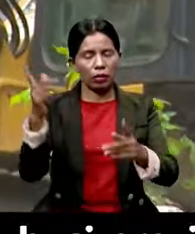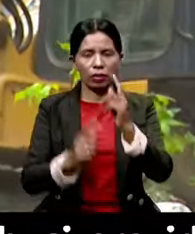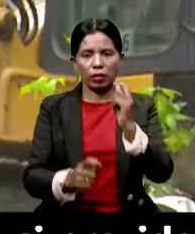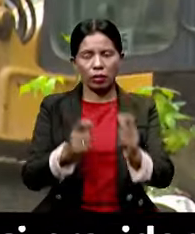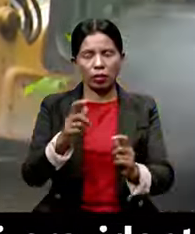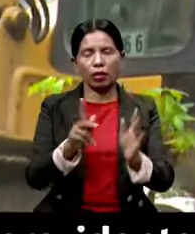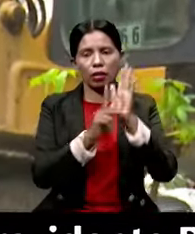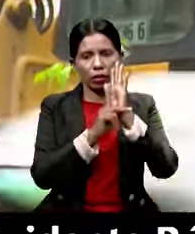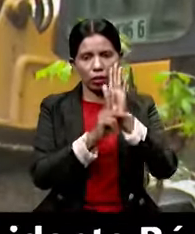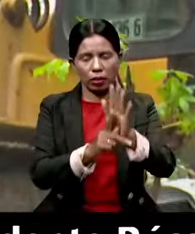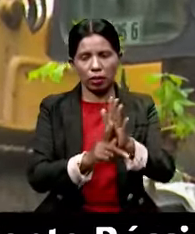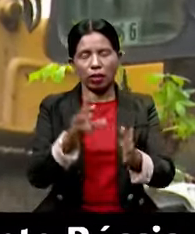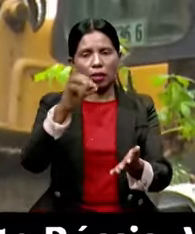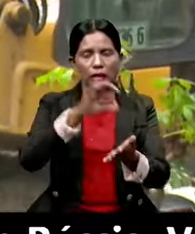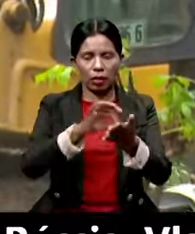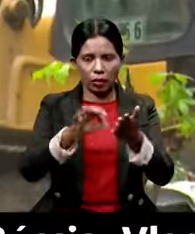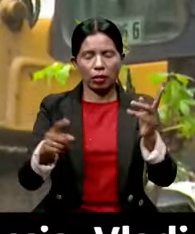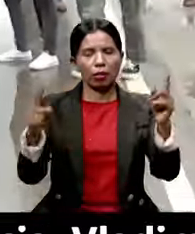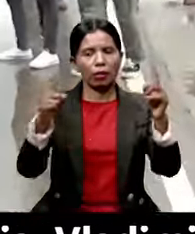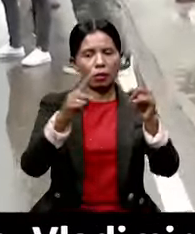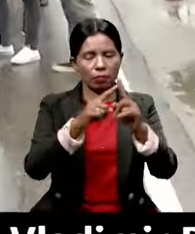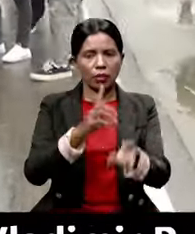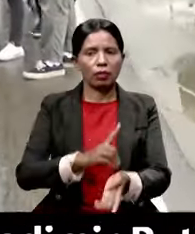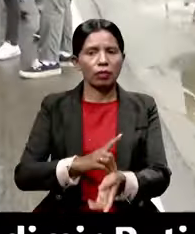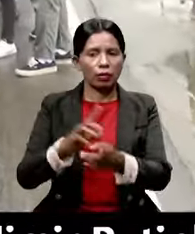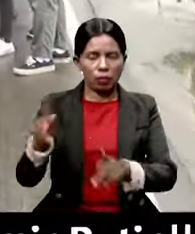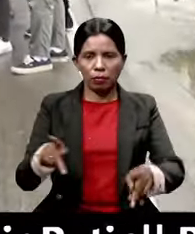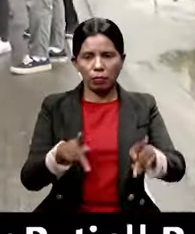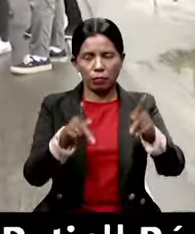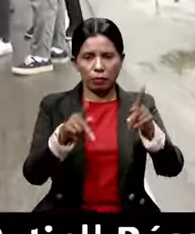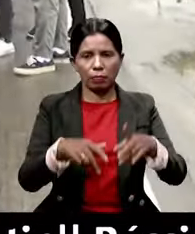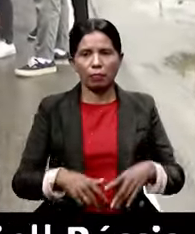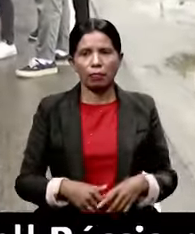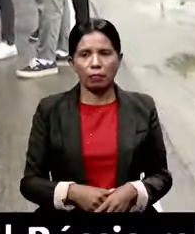queixa sira, né? Encaminha ona ba defensor pública. Rohima Dias, Jaime dos Santos, GMN.